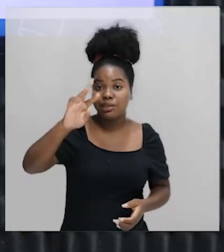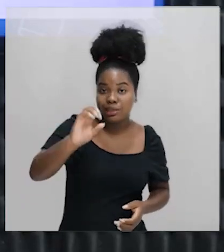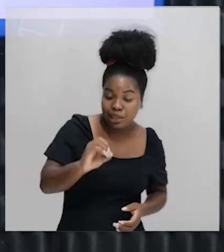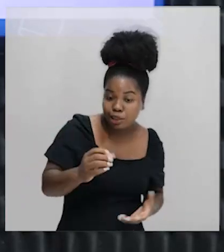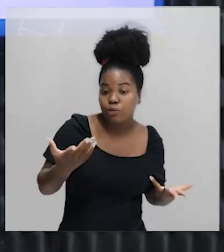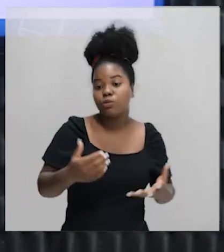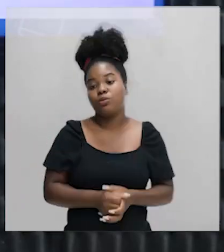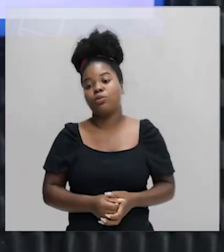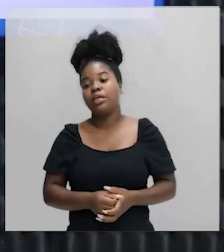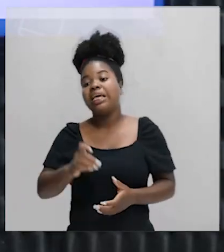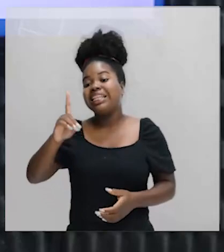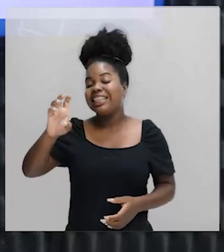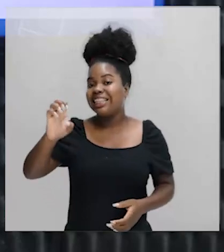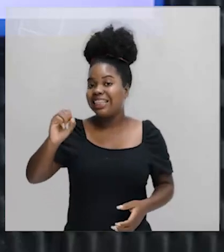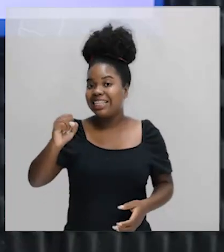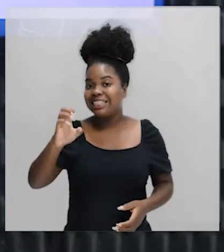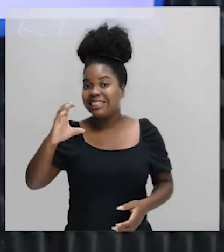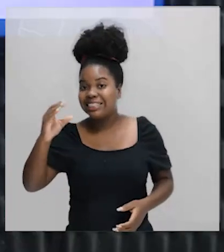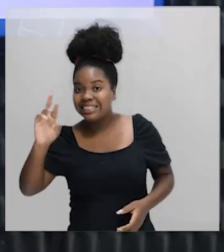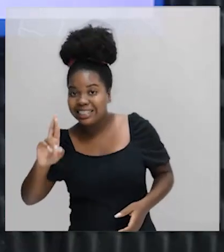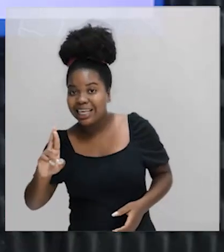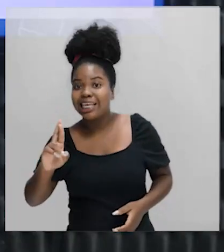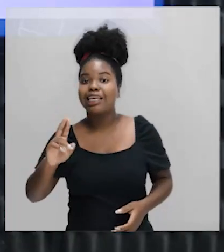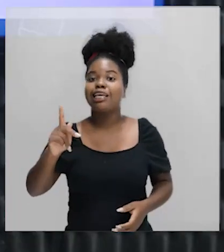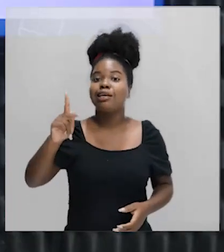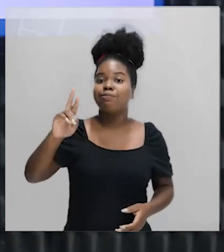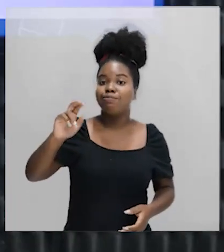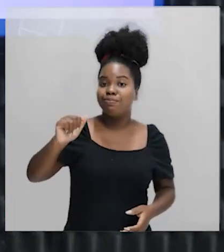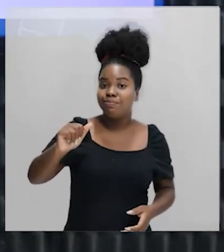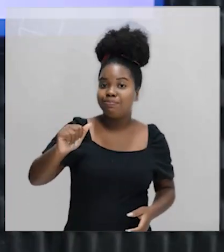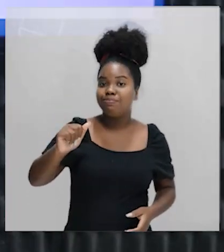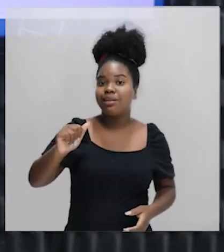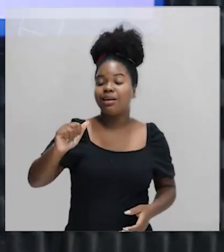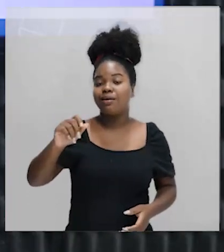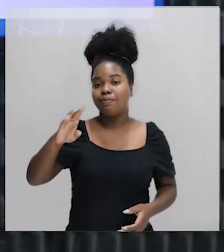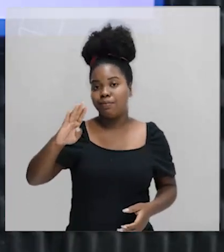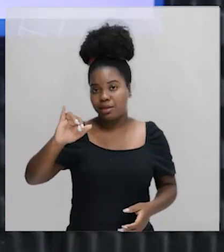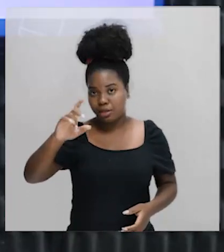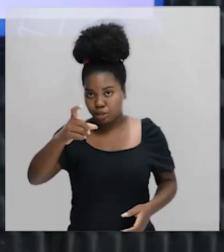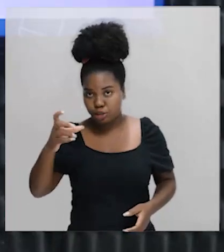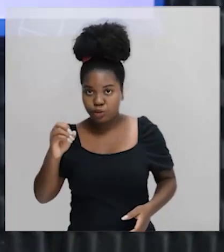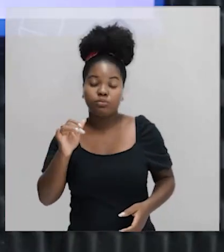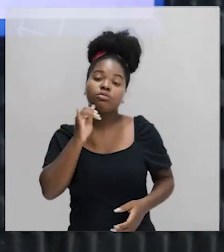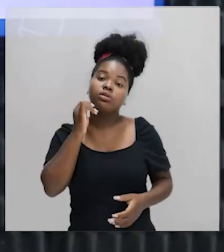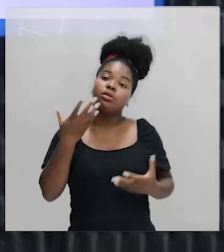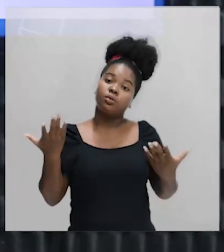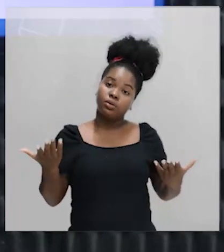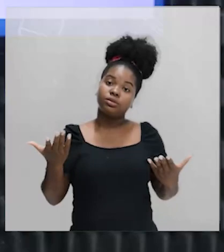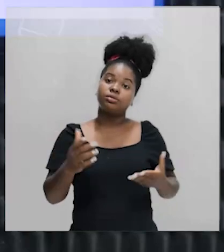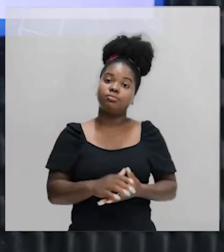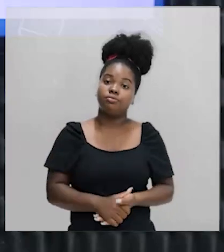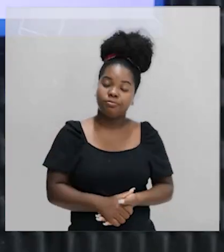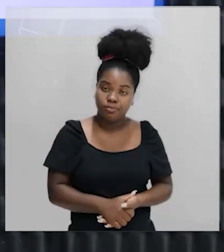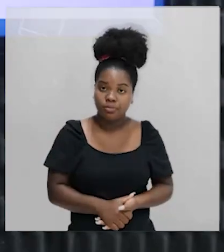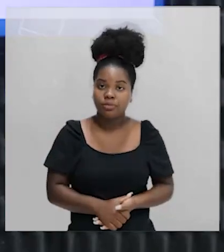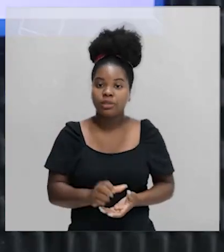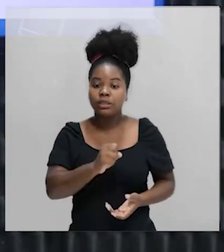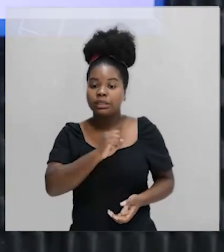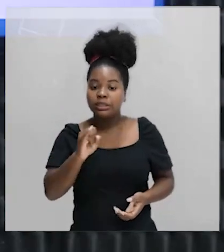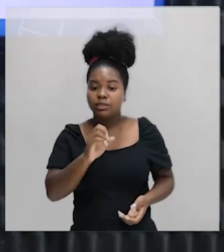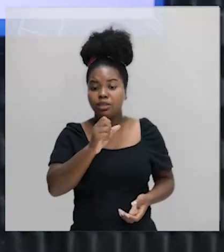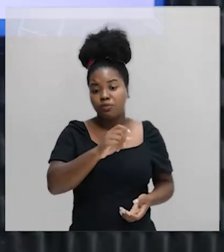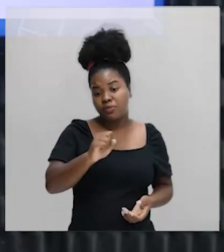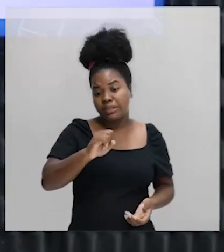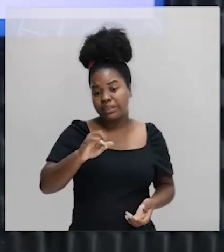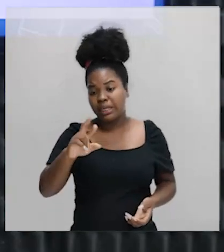para baixo, subir para cima, isso também é um vício de linguagem. Porque se eu vou entrar, só pode ser para dentro. Se eu vou sair, só